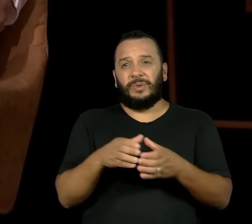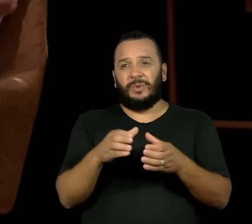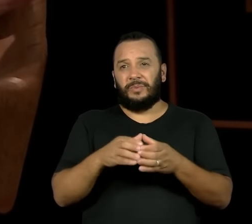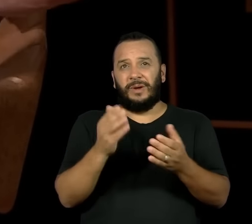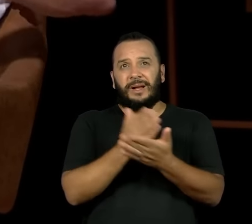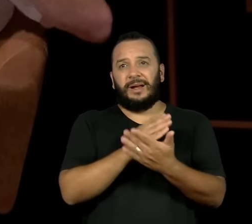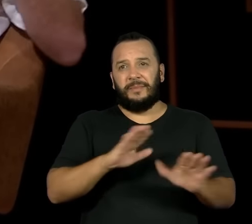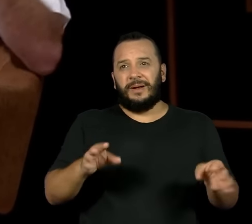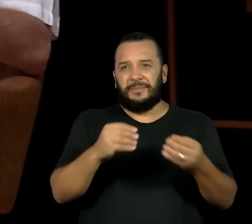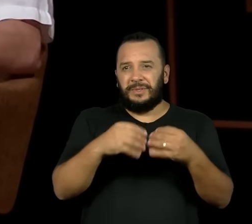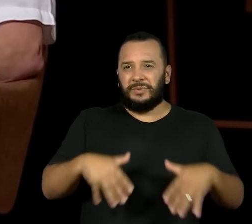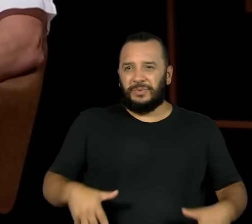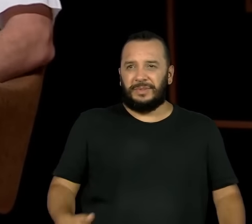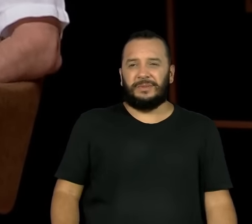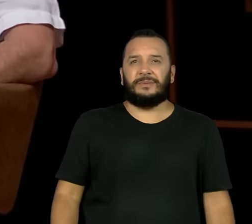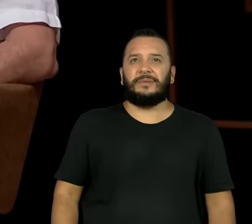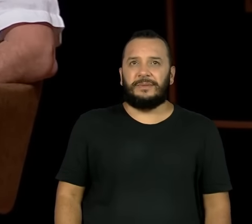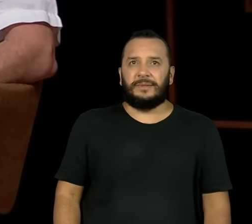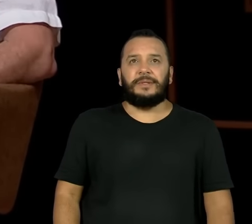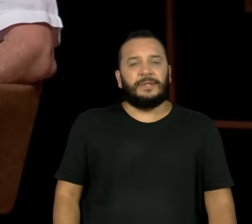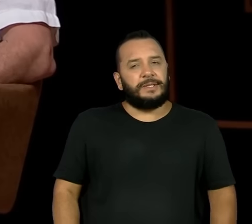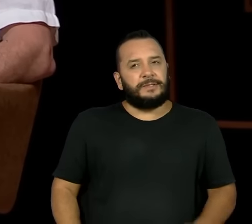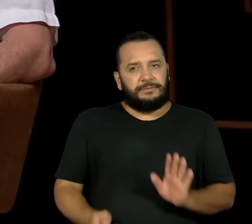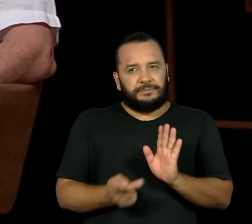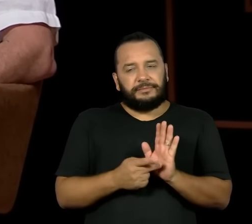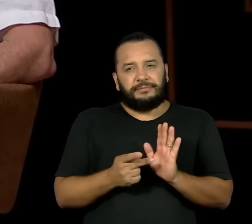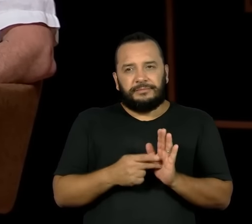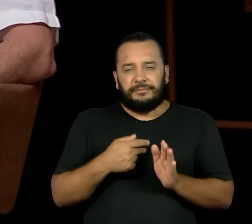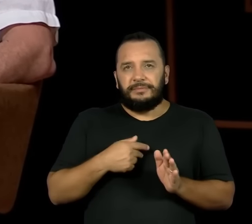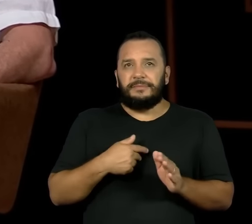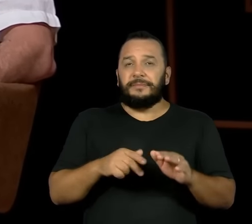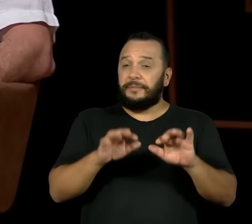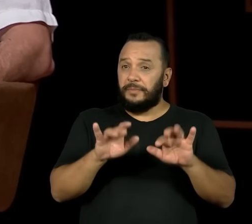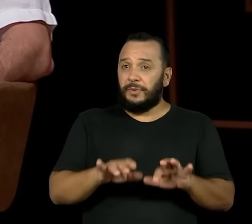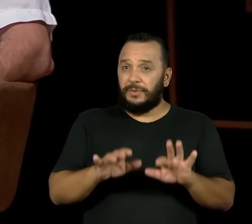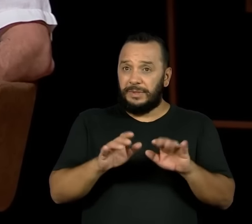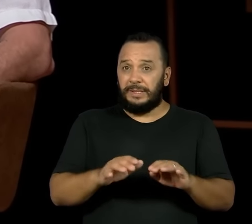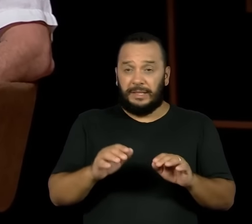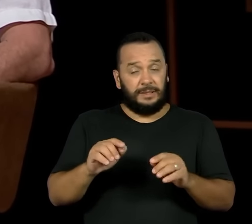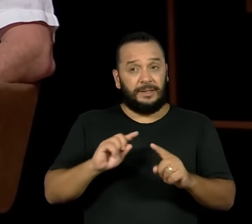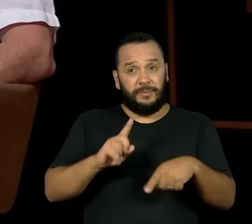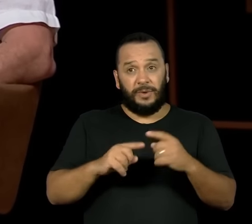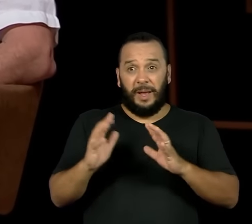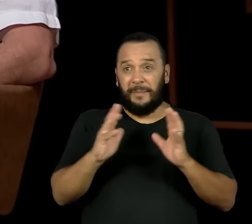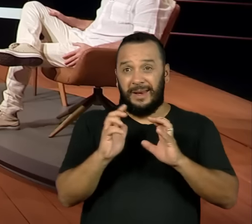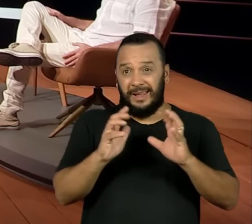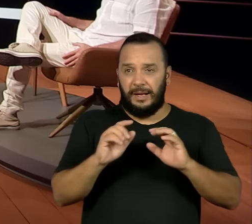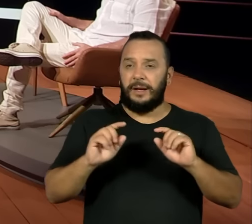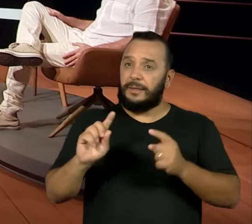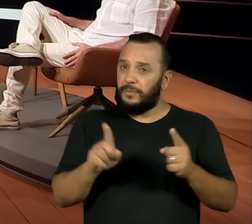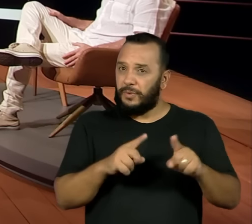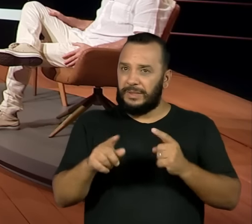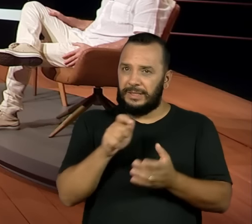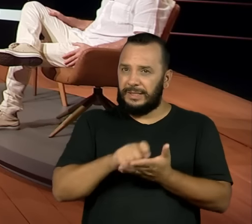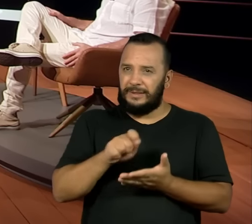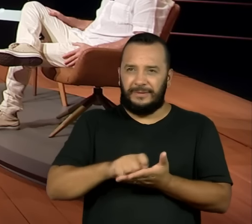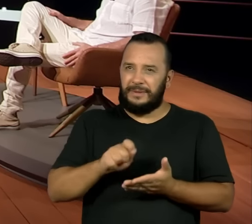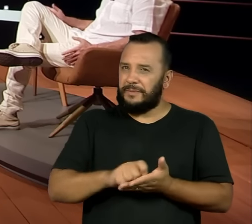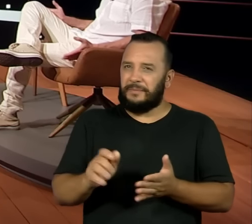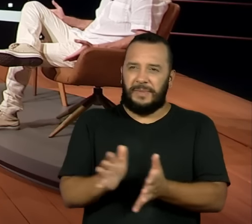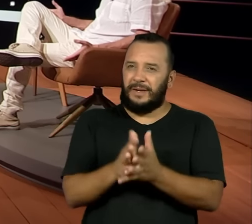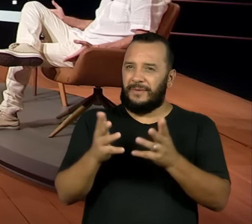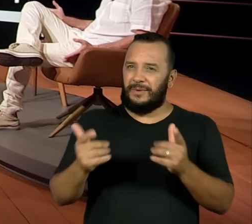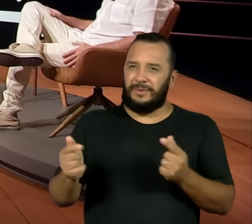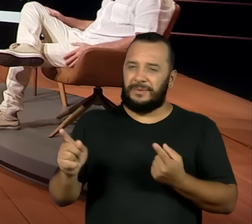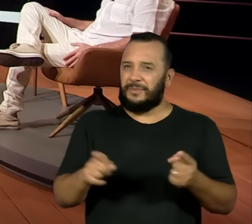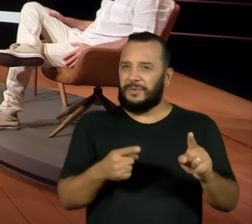entrou naquele negócio e de fato as composições que saíram com essa briga Geniais foram